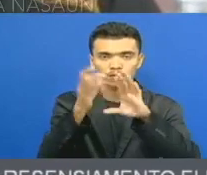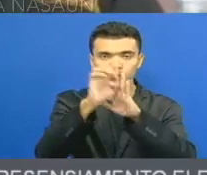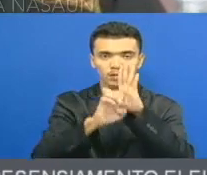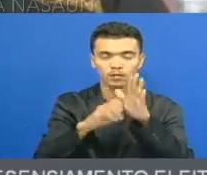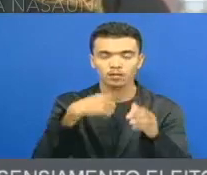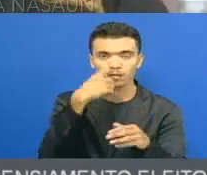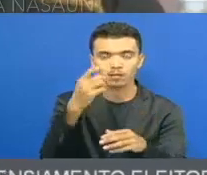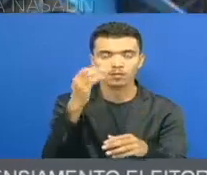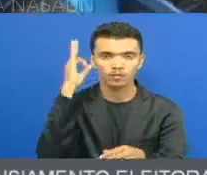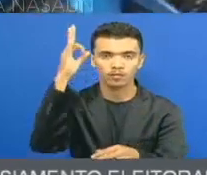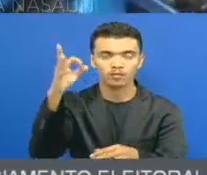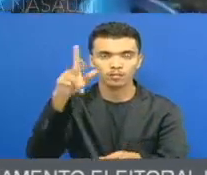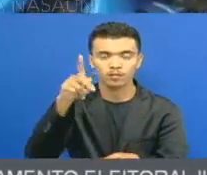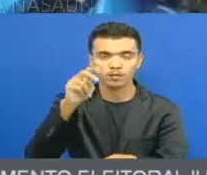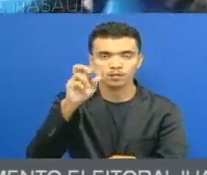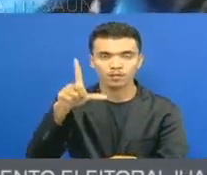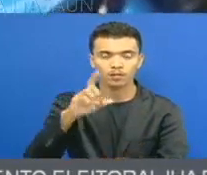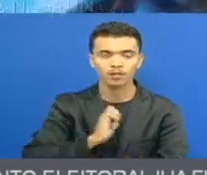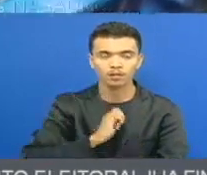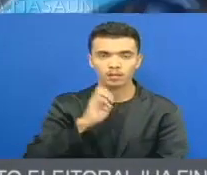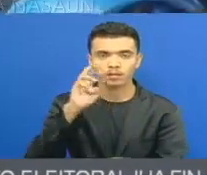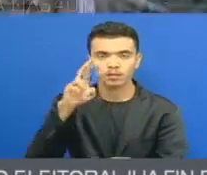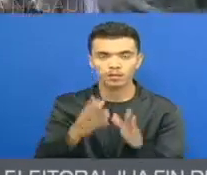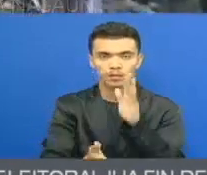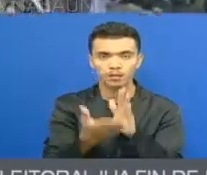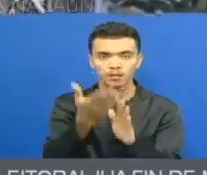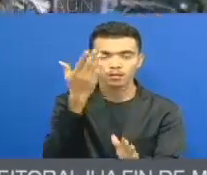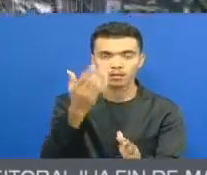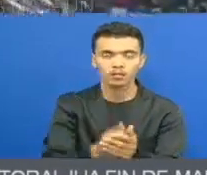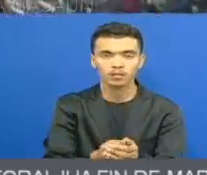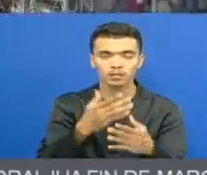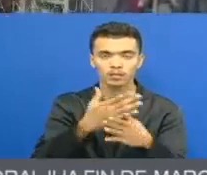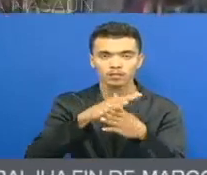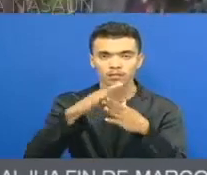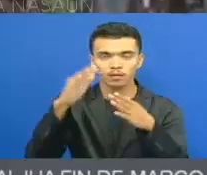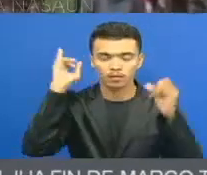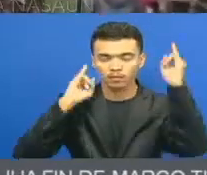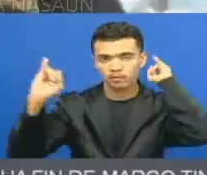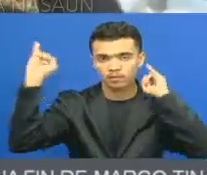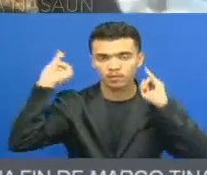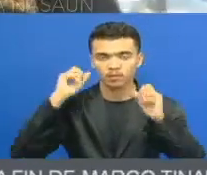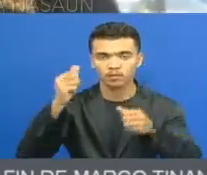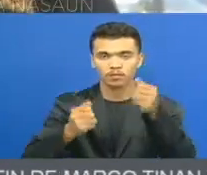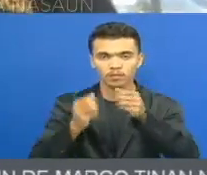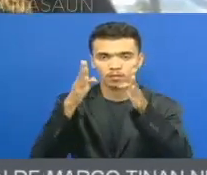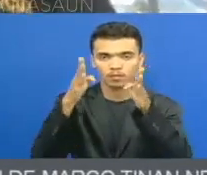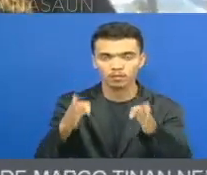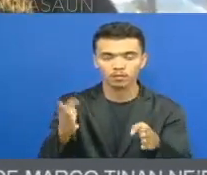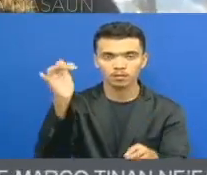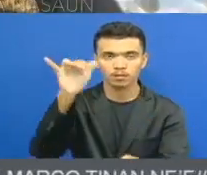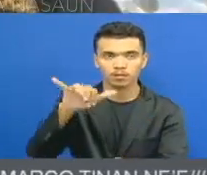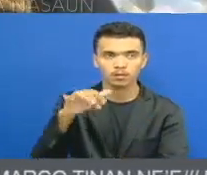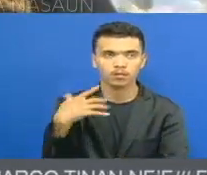explica, ba oi, Penteli Armeira se hasai volume passa revista, nos faemos informação, ba motorista sira. Também te atene que